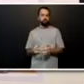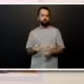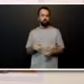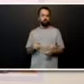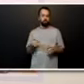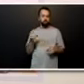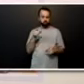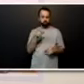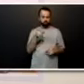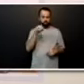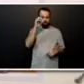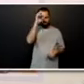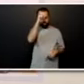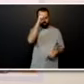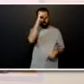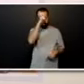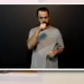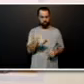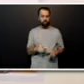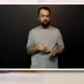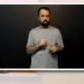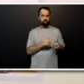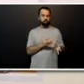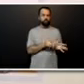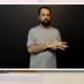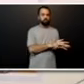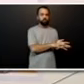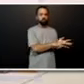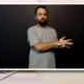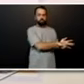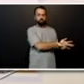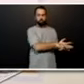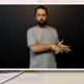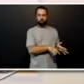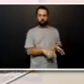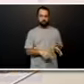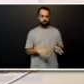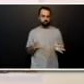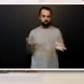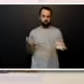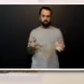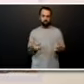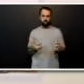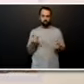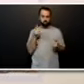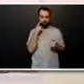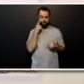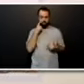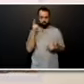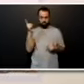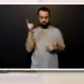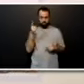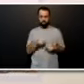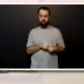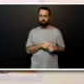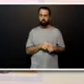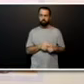viram com os negativos. O que é que nós temos aqui, ó?